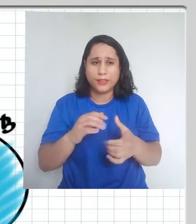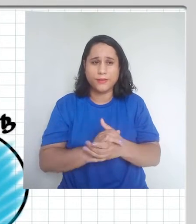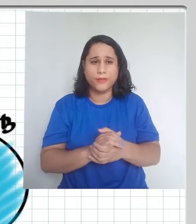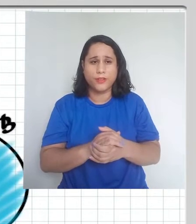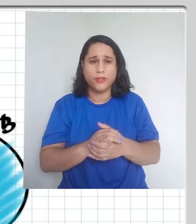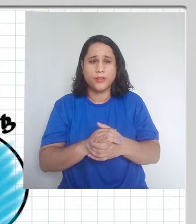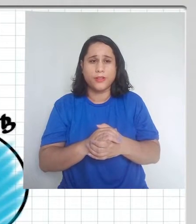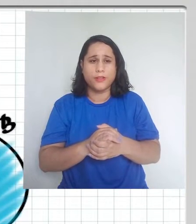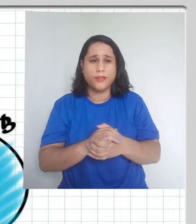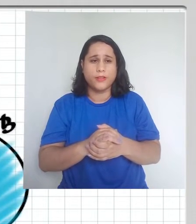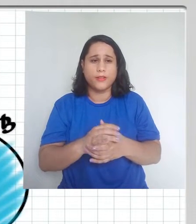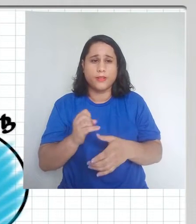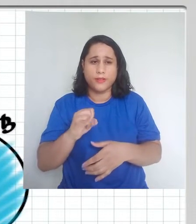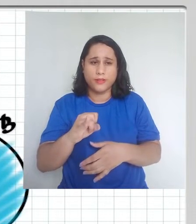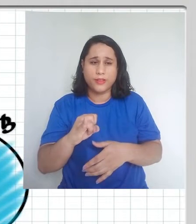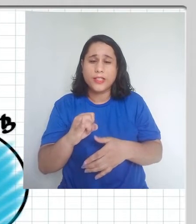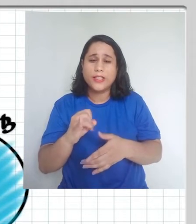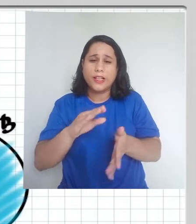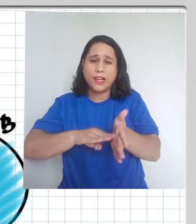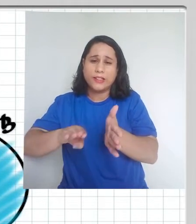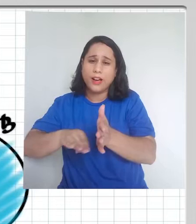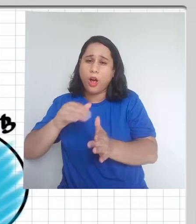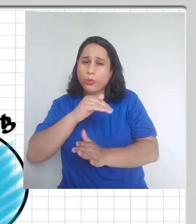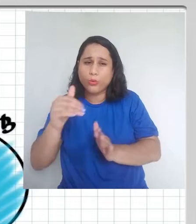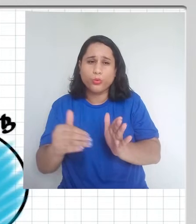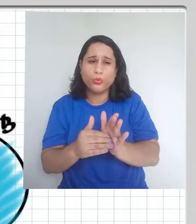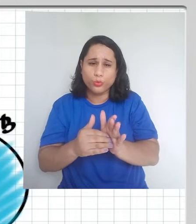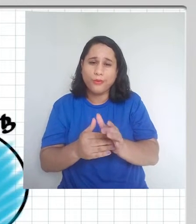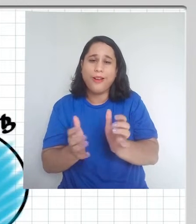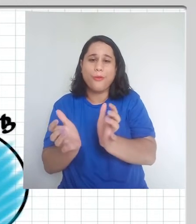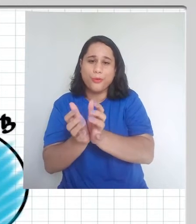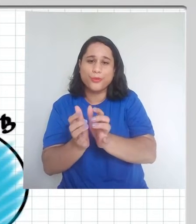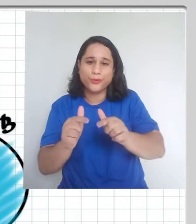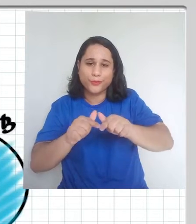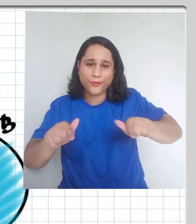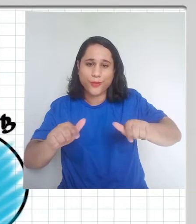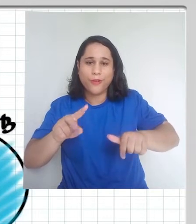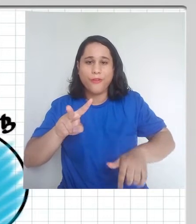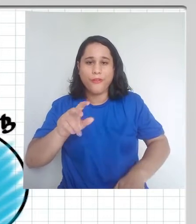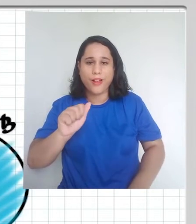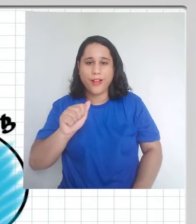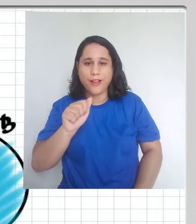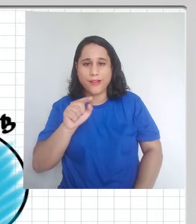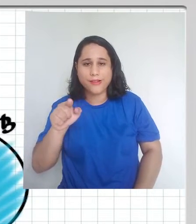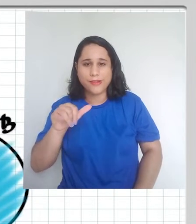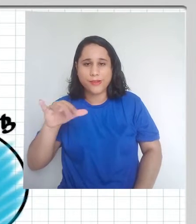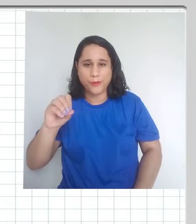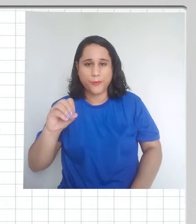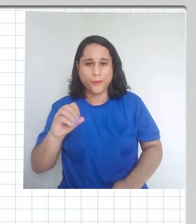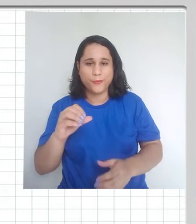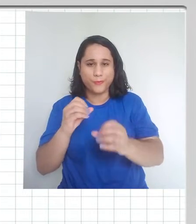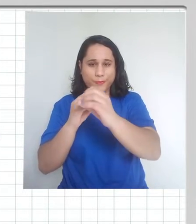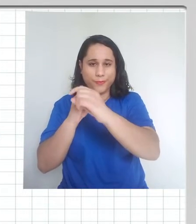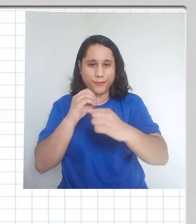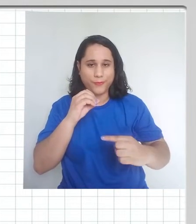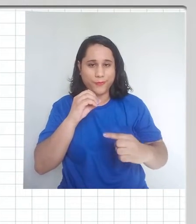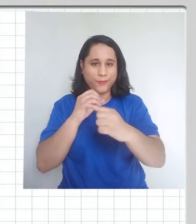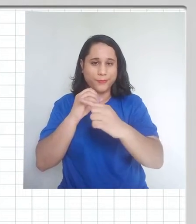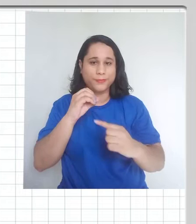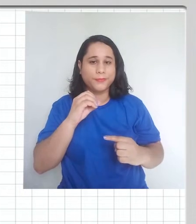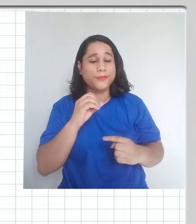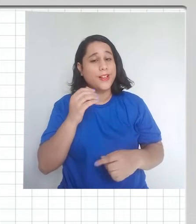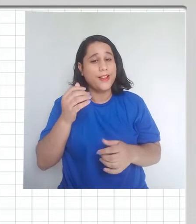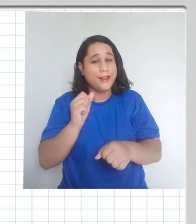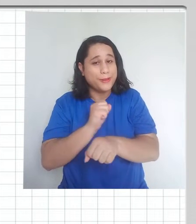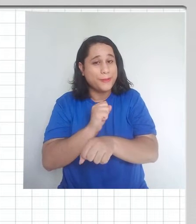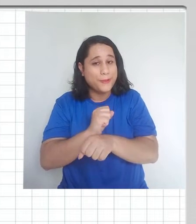ninguém, repete o conjunto. Se retirarem todos, conjunto vazio. Tudo bem? Espero que vocês estejam entendendo.